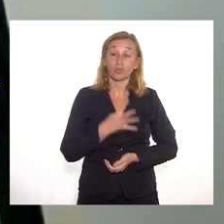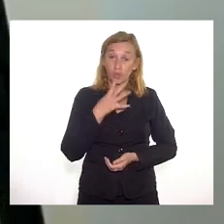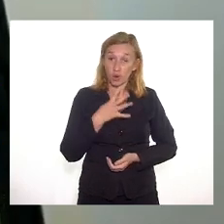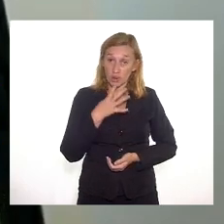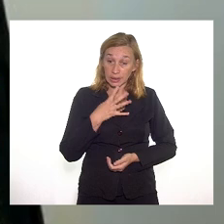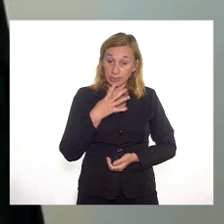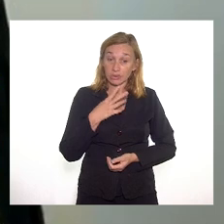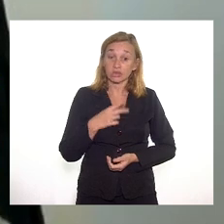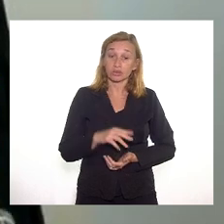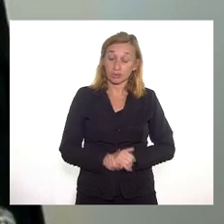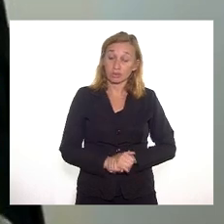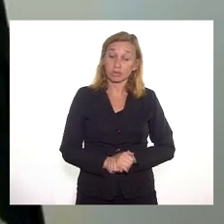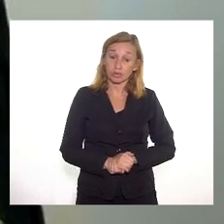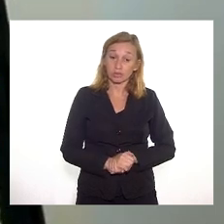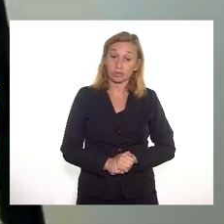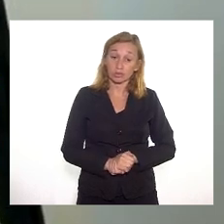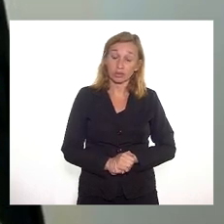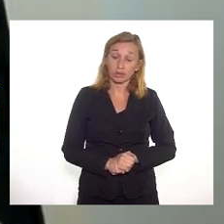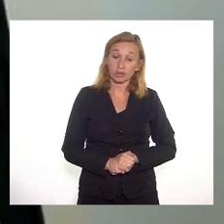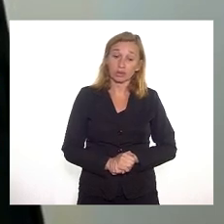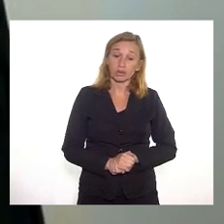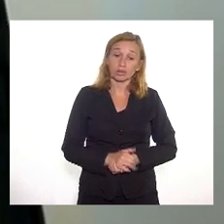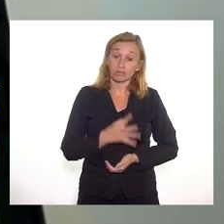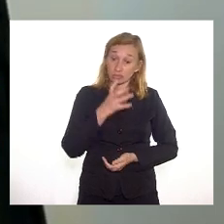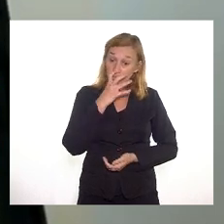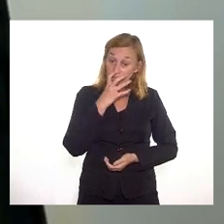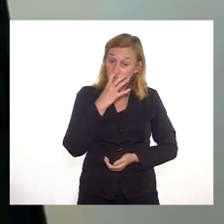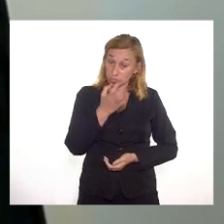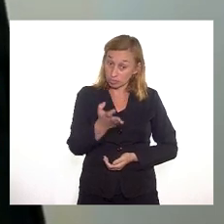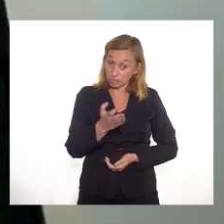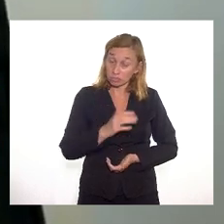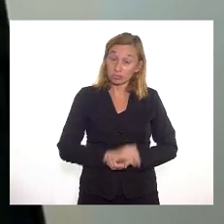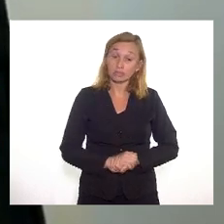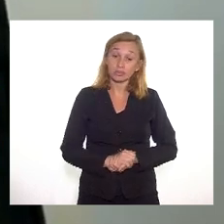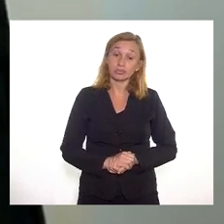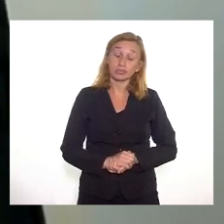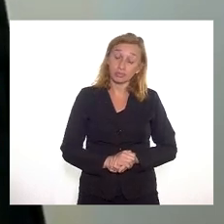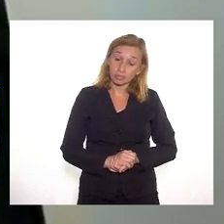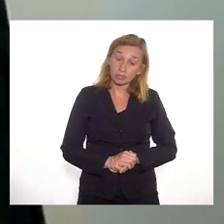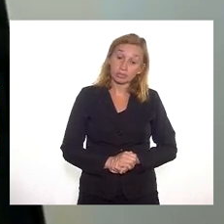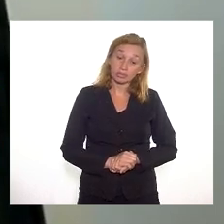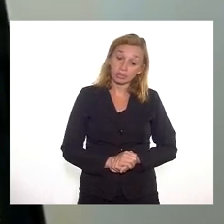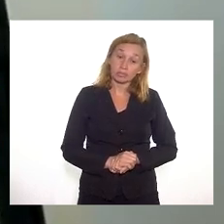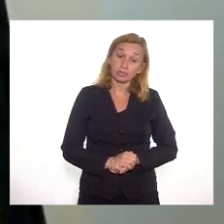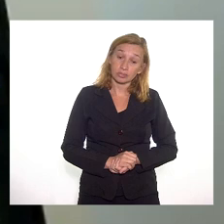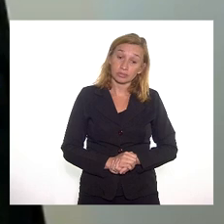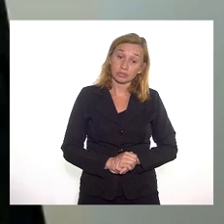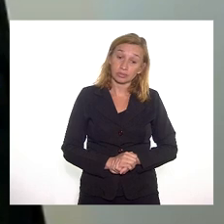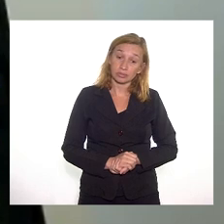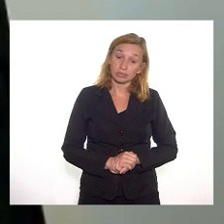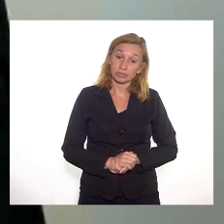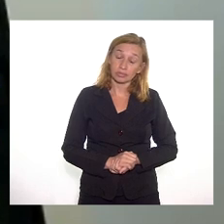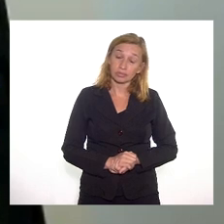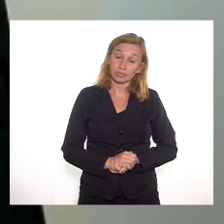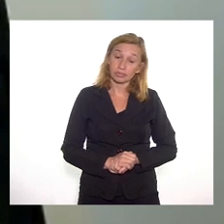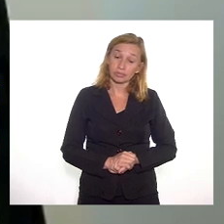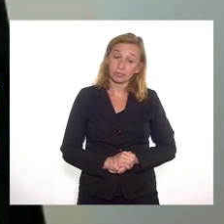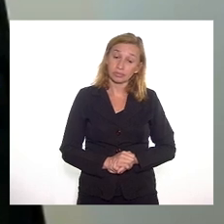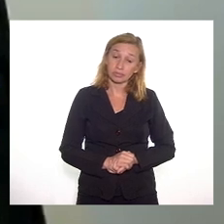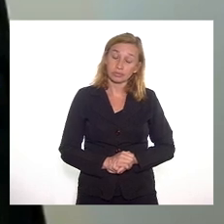conhecimento de causa, né? Admiro Vossa Excelência, admiro o mandato de Vossa Excelência. E aqui eu queria